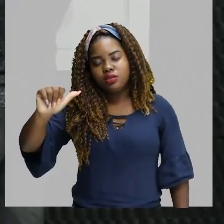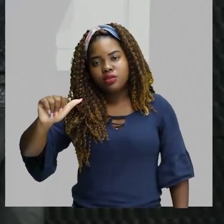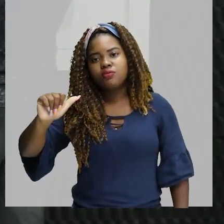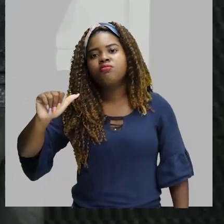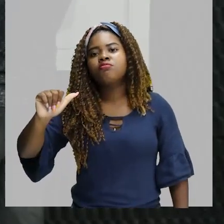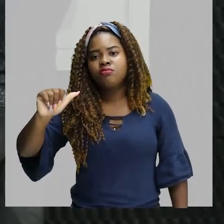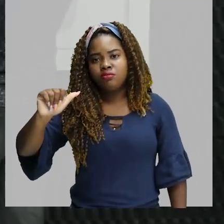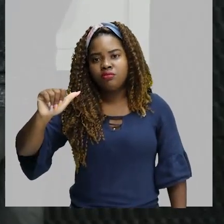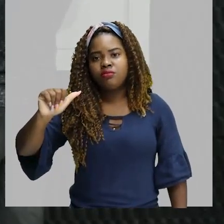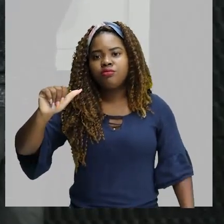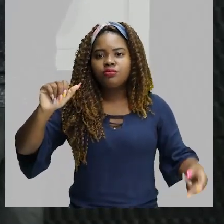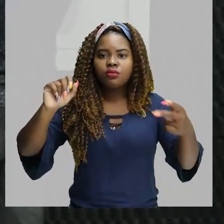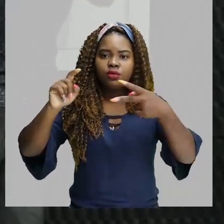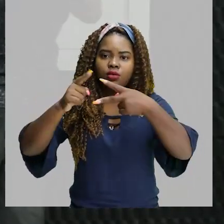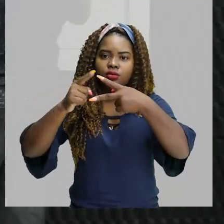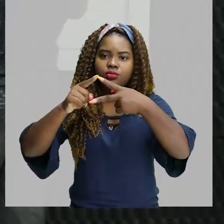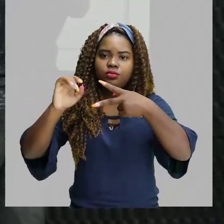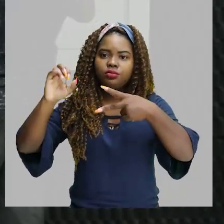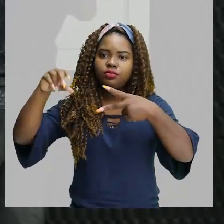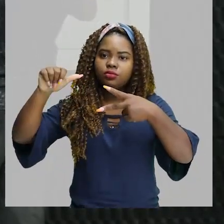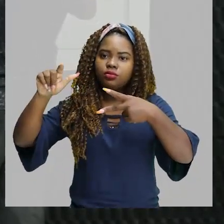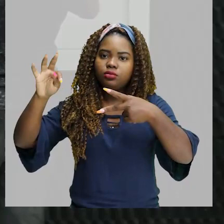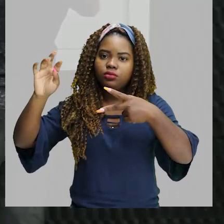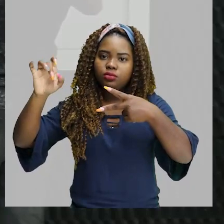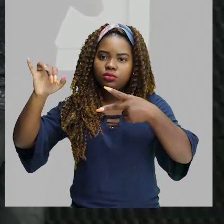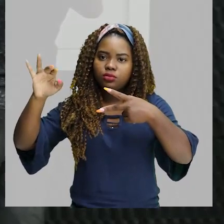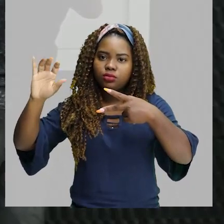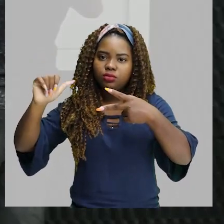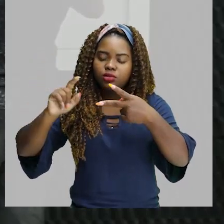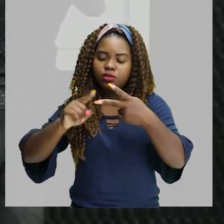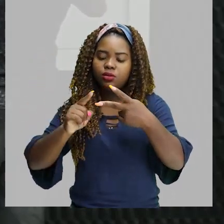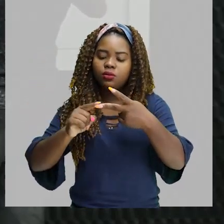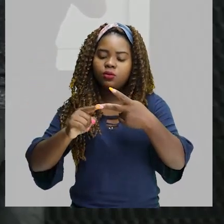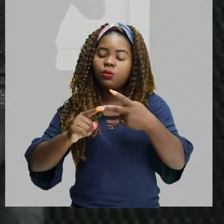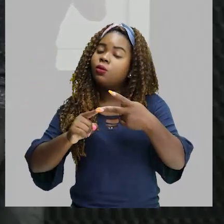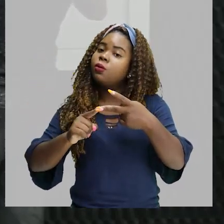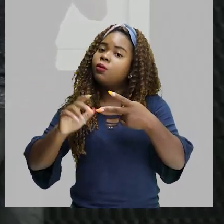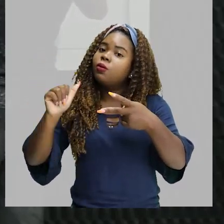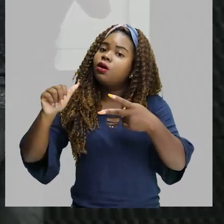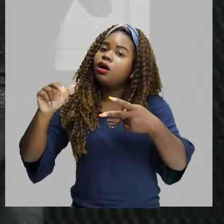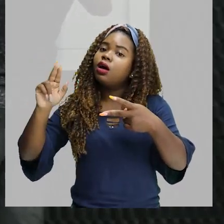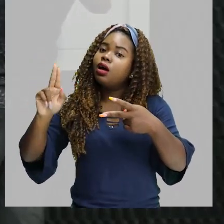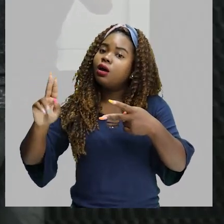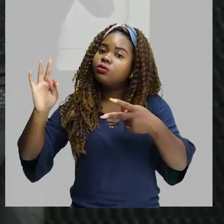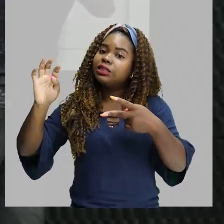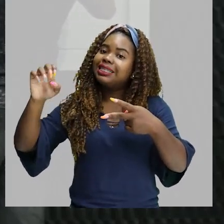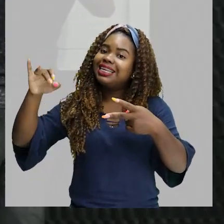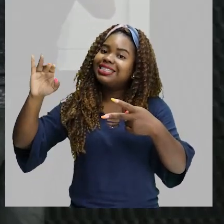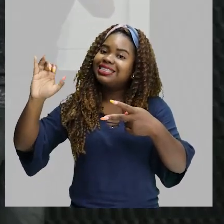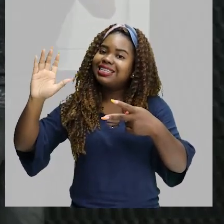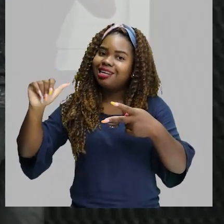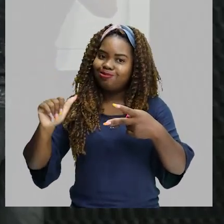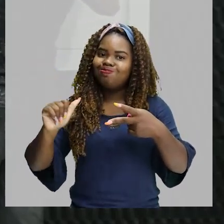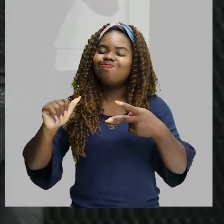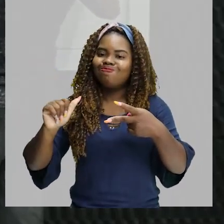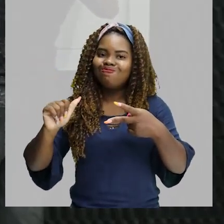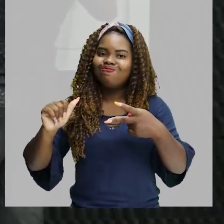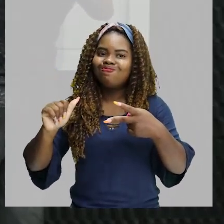Como Heidegger gostava muito de falar, ou ela pode ser uma vida autêntica,